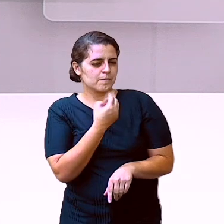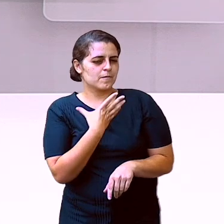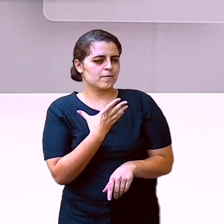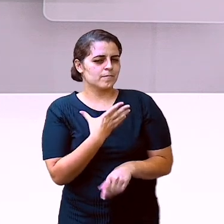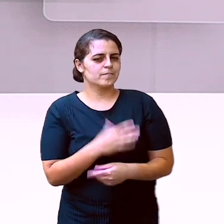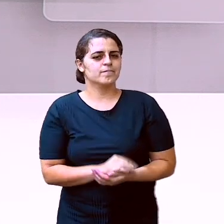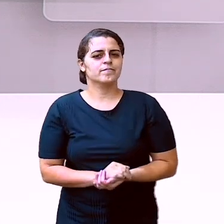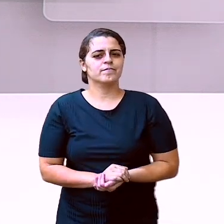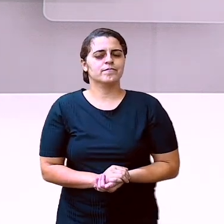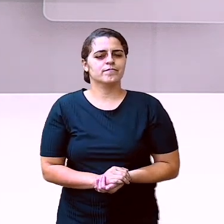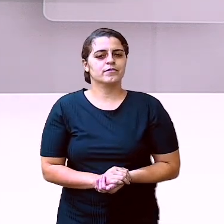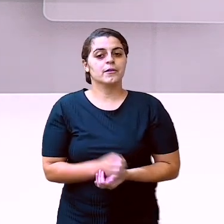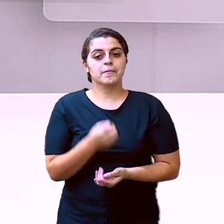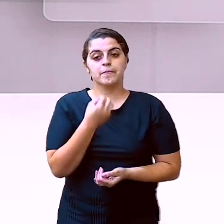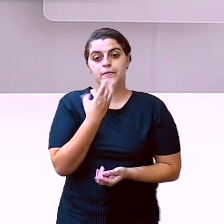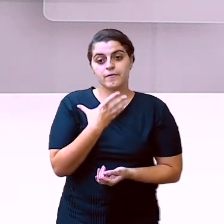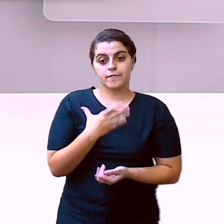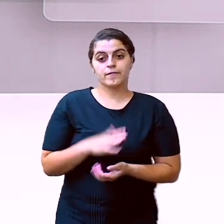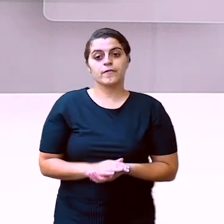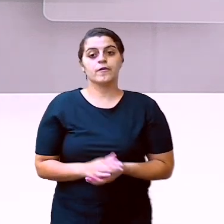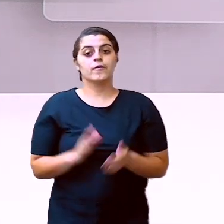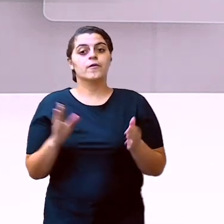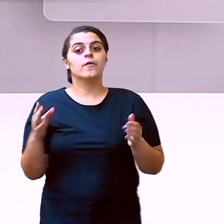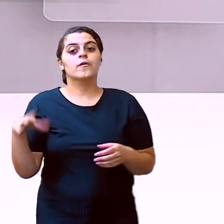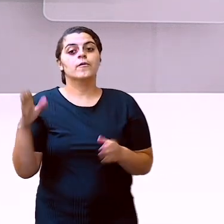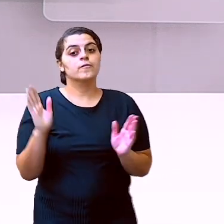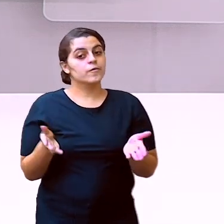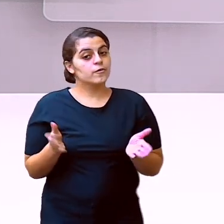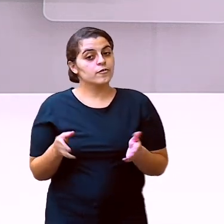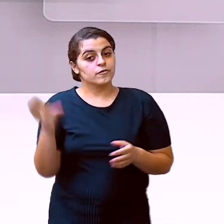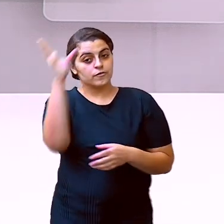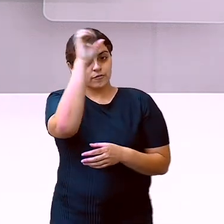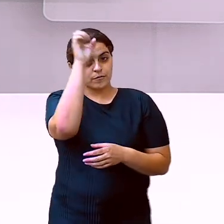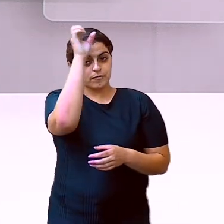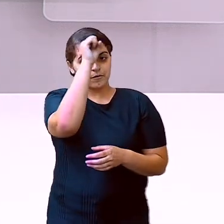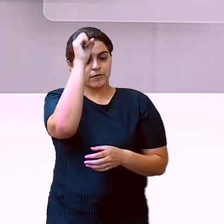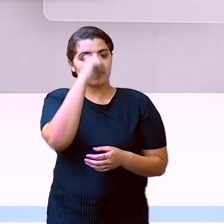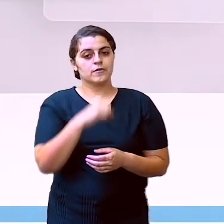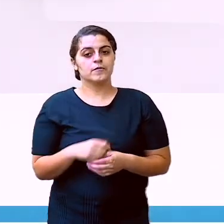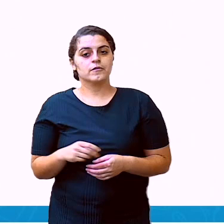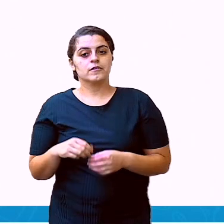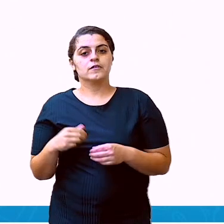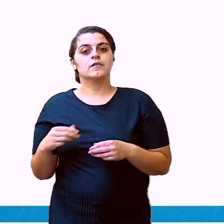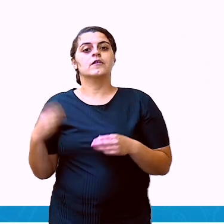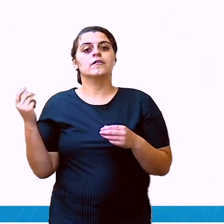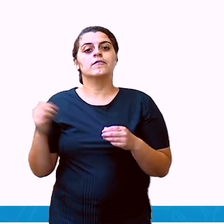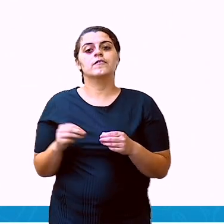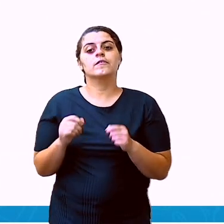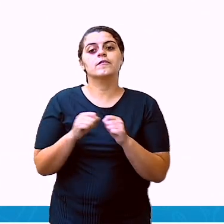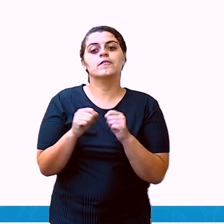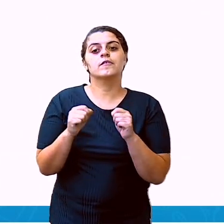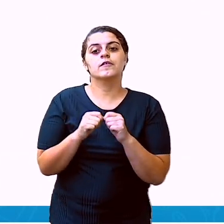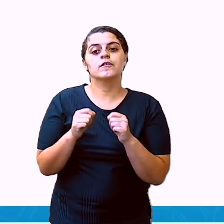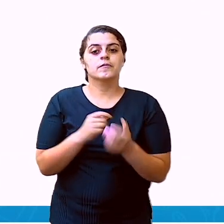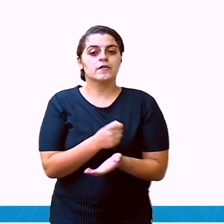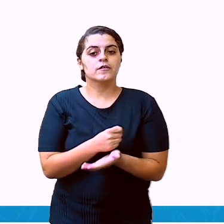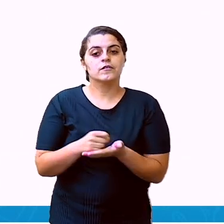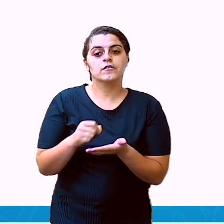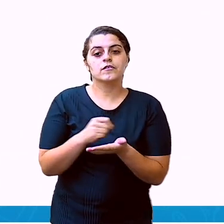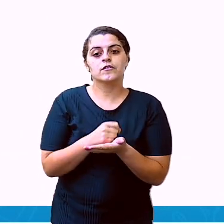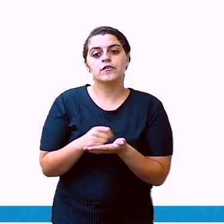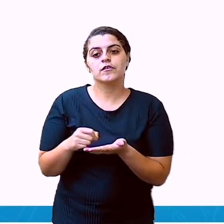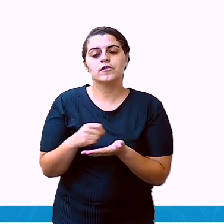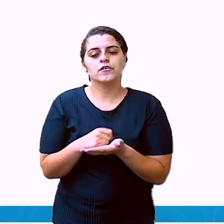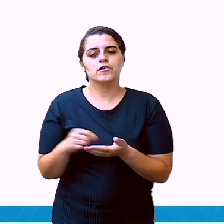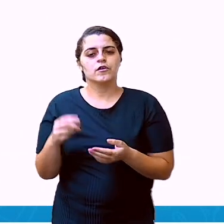bom. Muito bem, hoje nós aprendemos a produzir pequenos registros